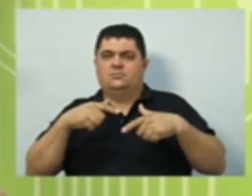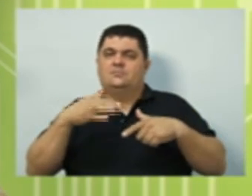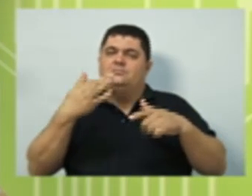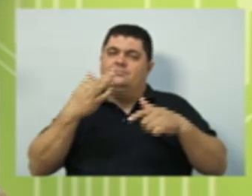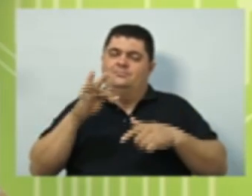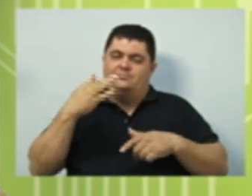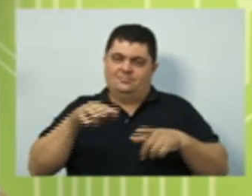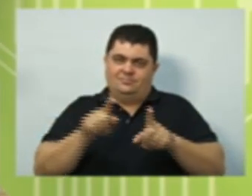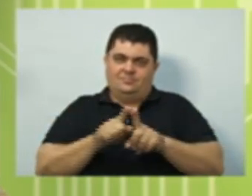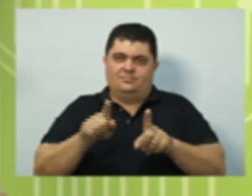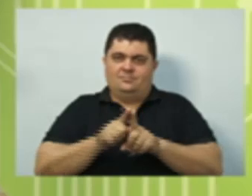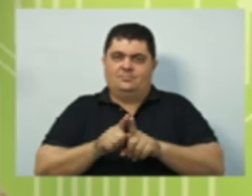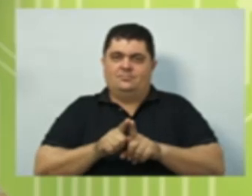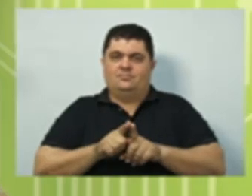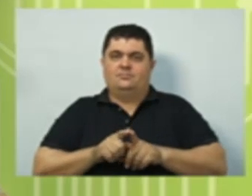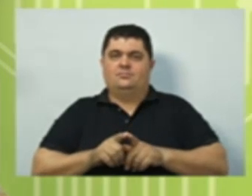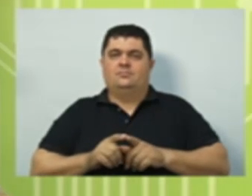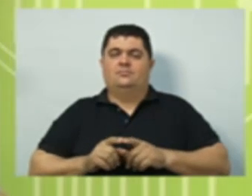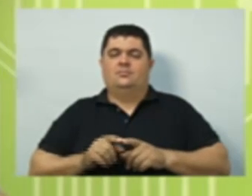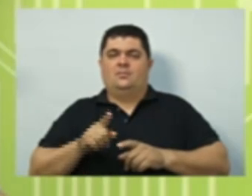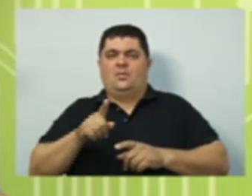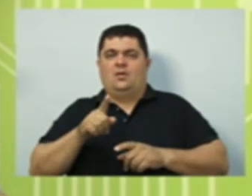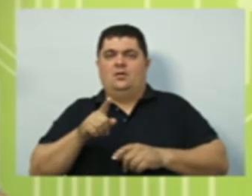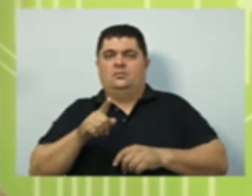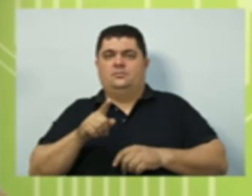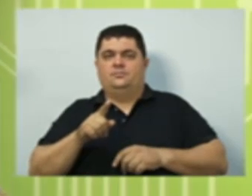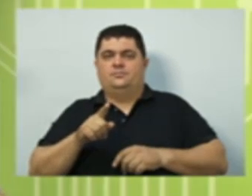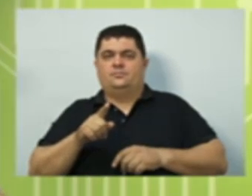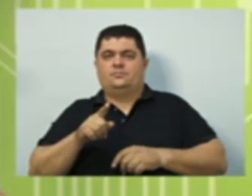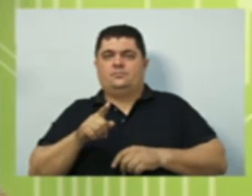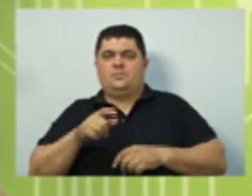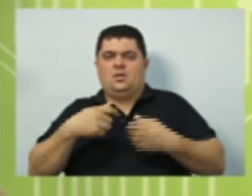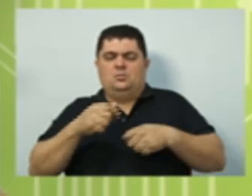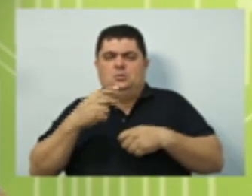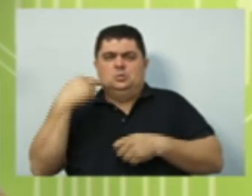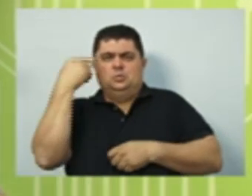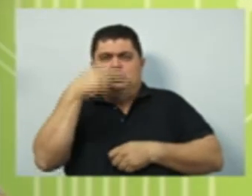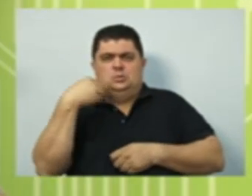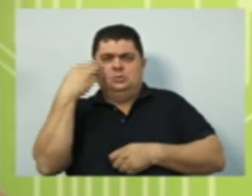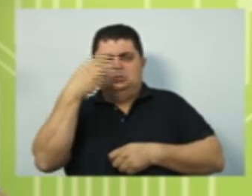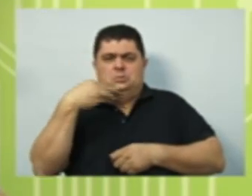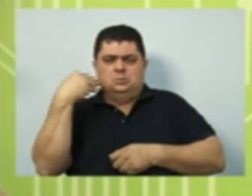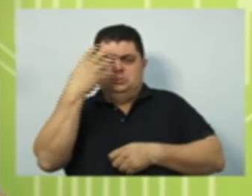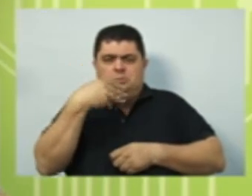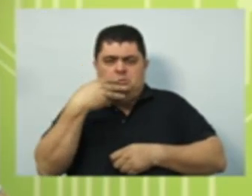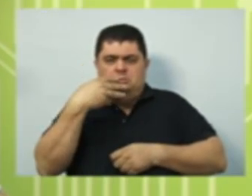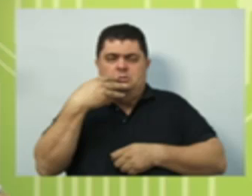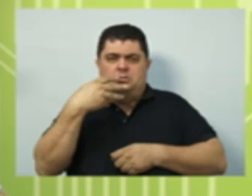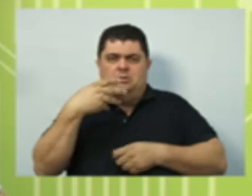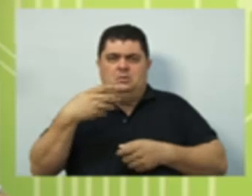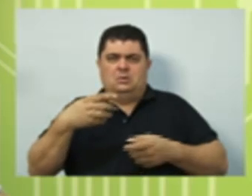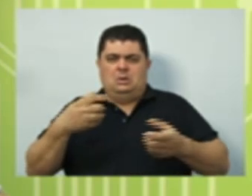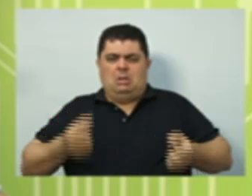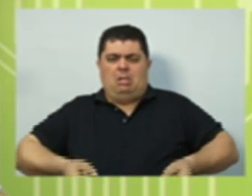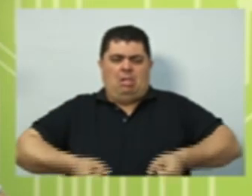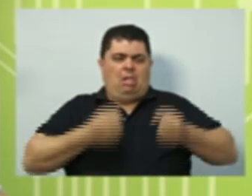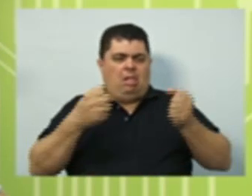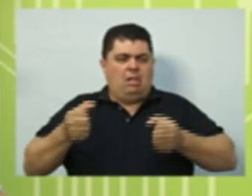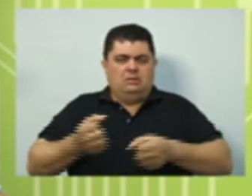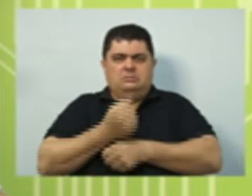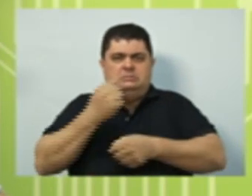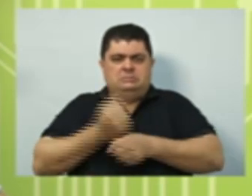doloroso. Você tem que passar 2 horas, 3 horas, 4 horas carregando tijolo para construir